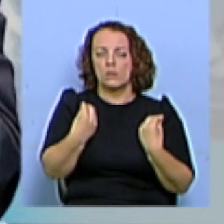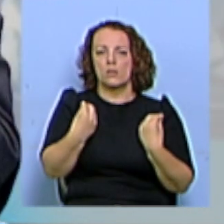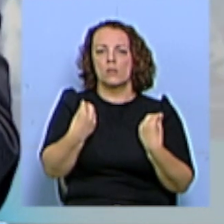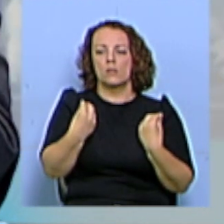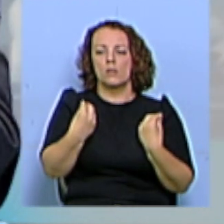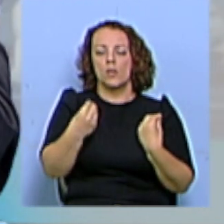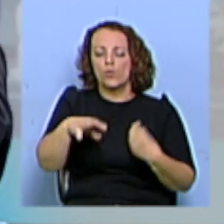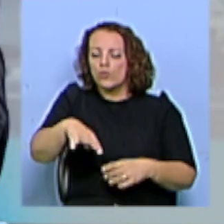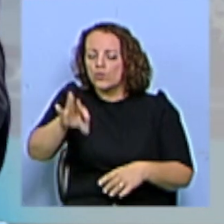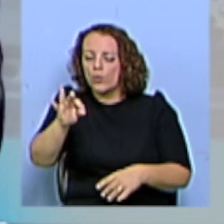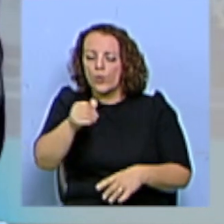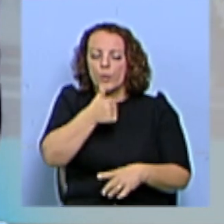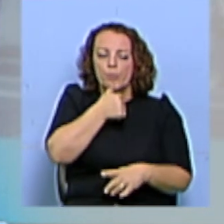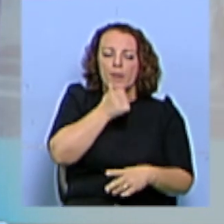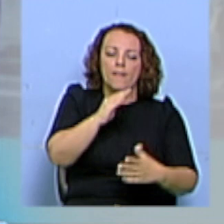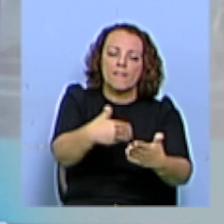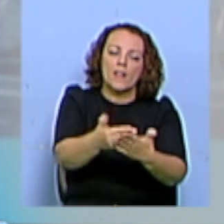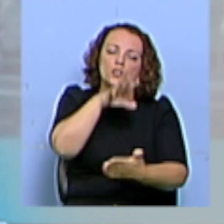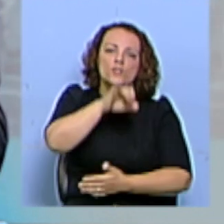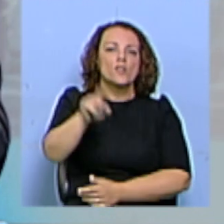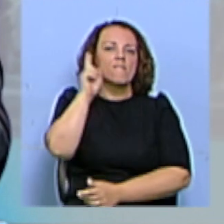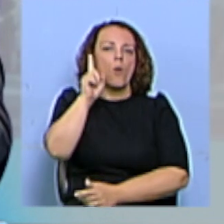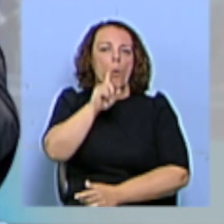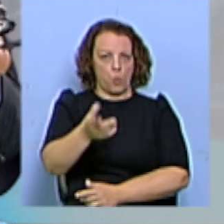fazer escolhas para ajudar a valorizar os seus filhos.